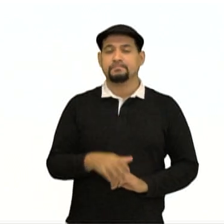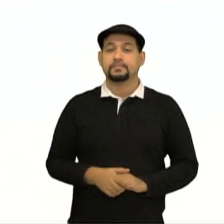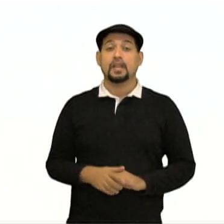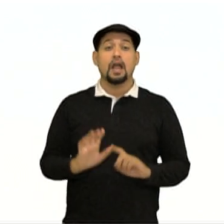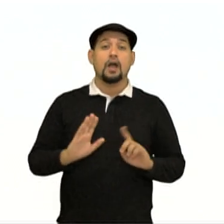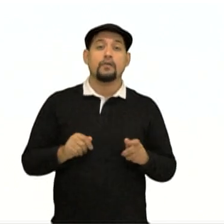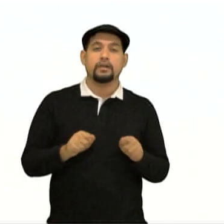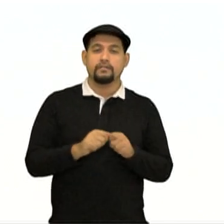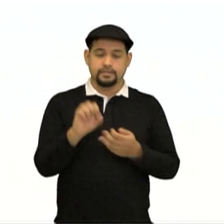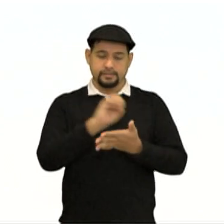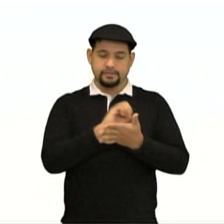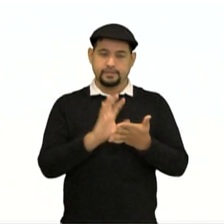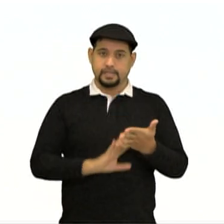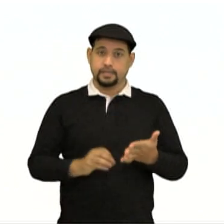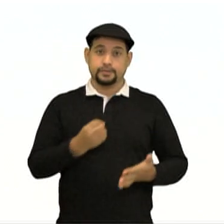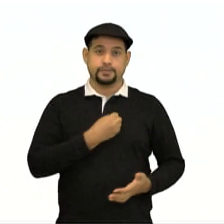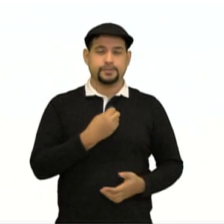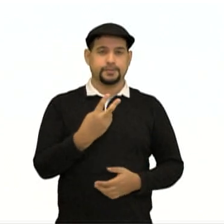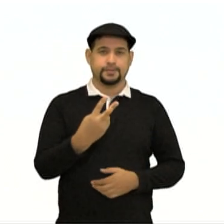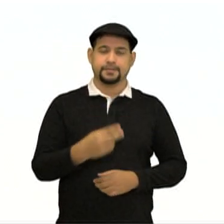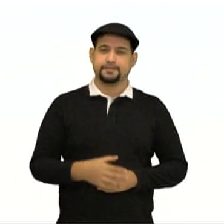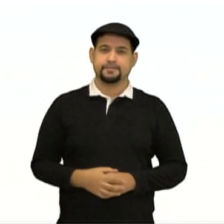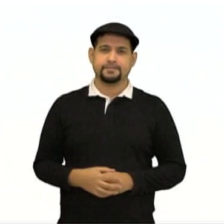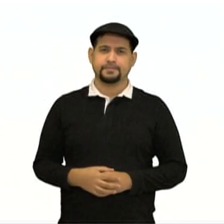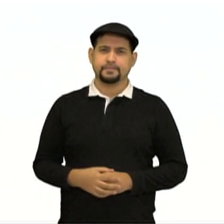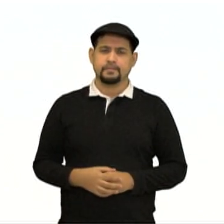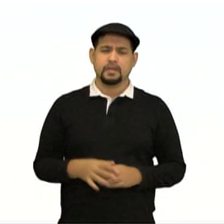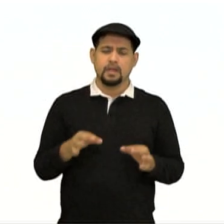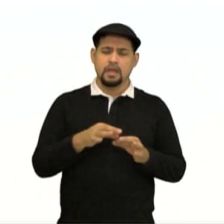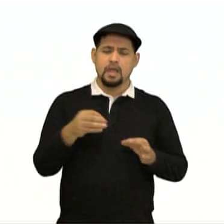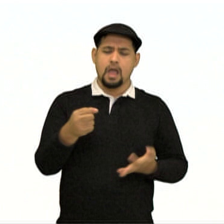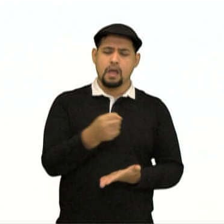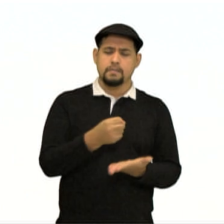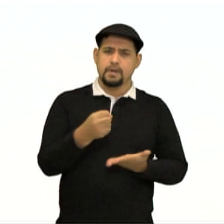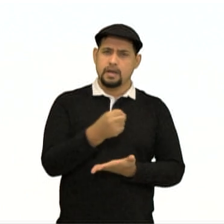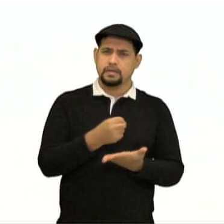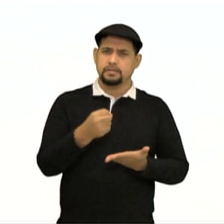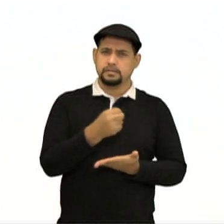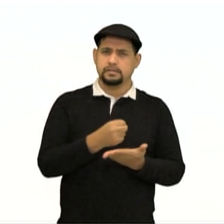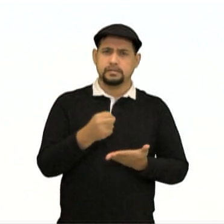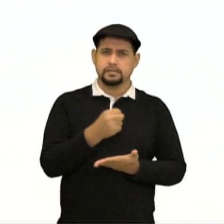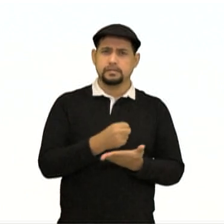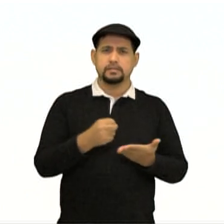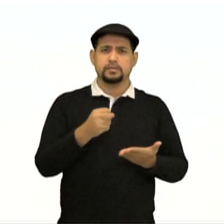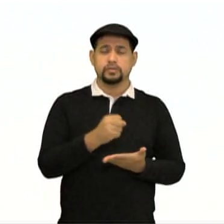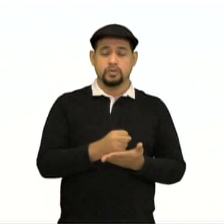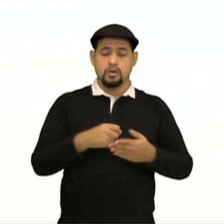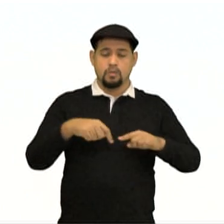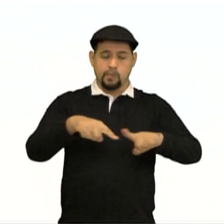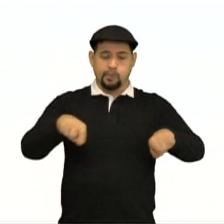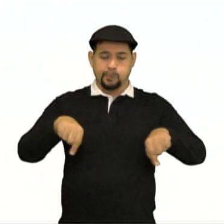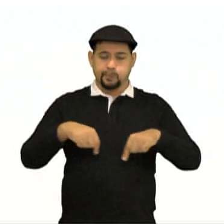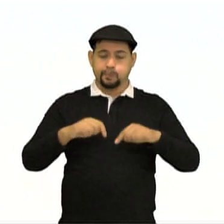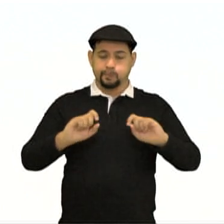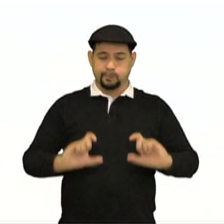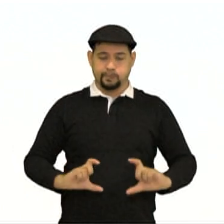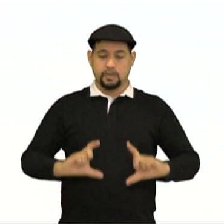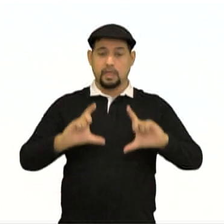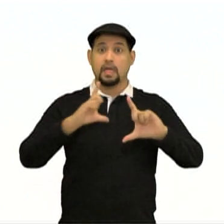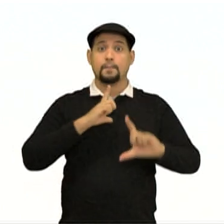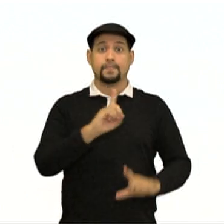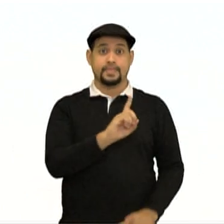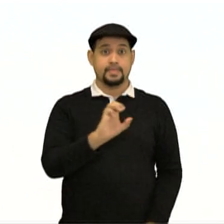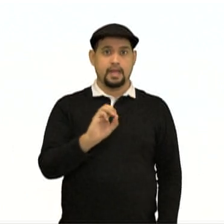Vamos agora para o exercício 2. O diâmetro da base de um cilindro reto tem 10